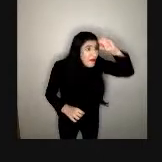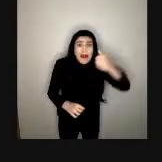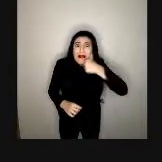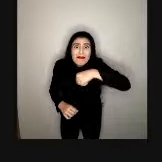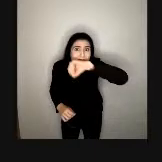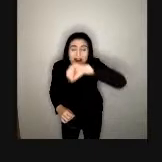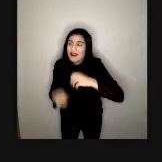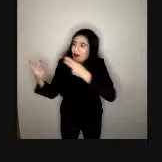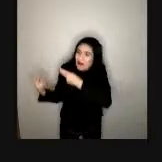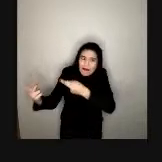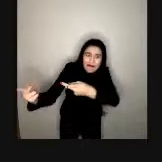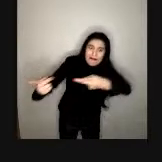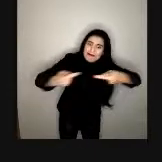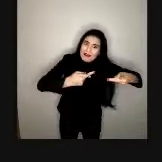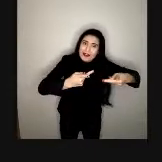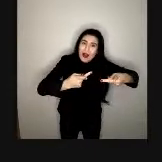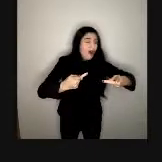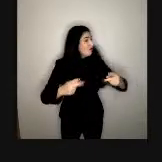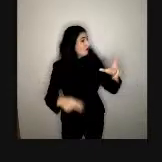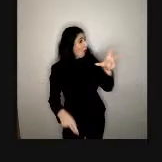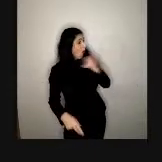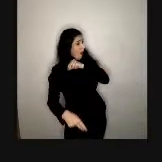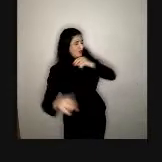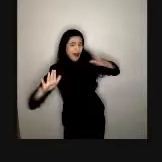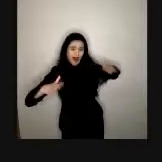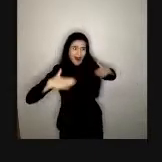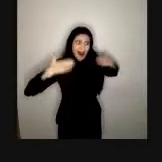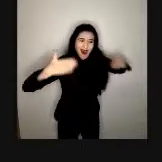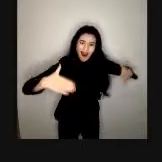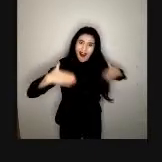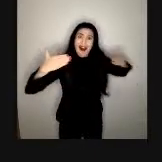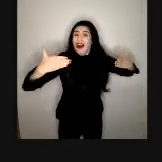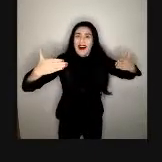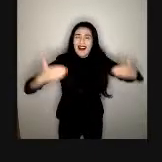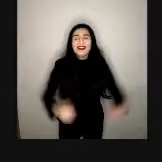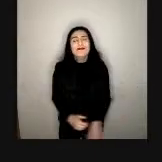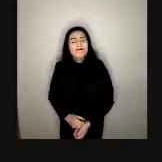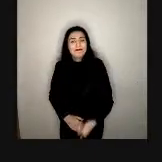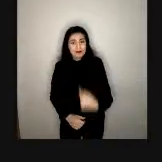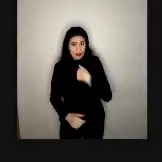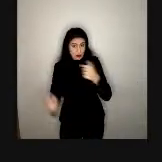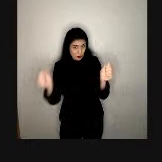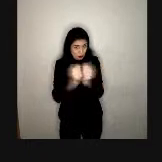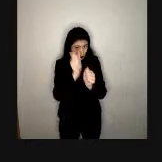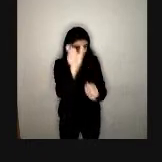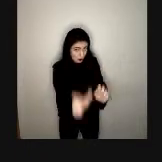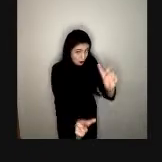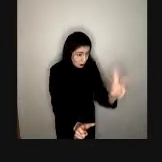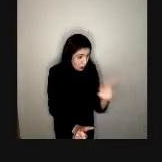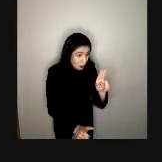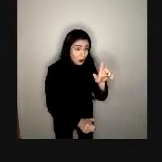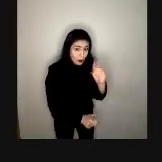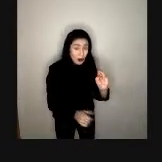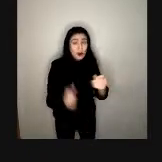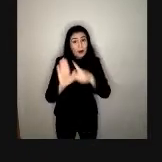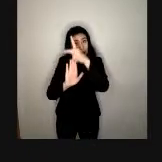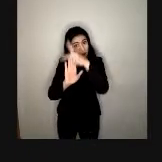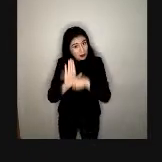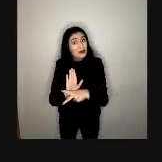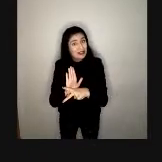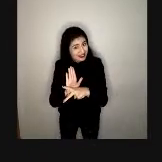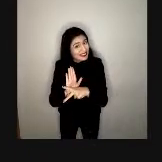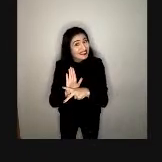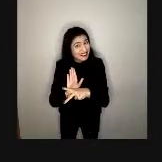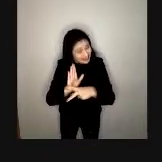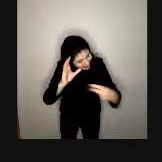achou ela cheia de energia. E aí eu e o Hugo, então, resolvemos criar um projeto que falasse inicialmente